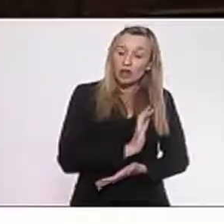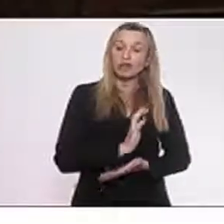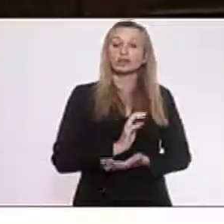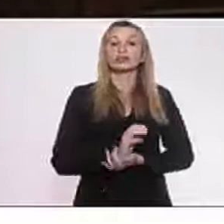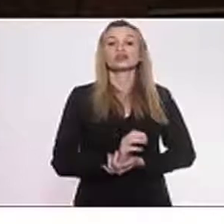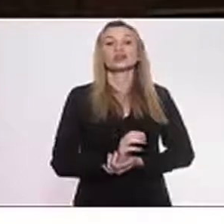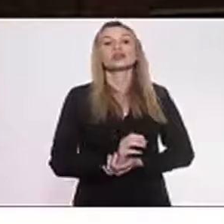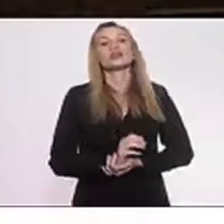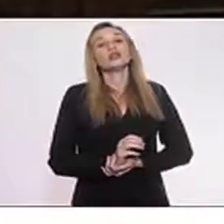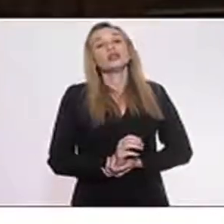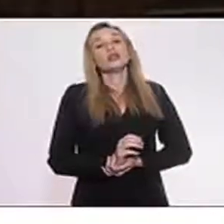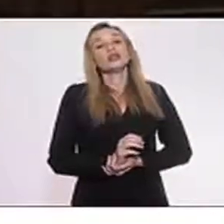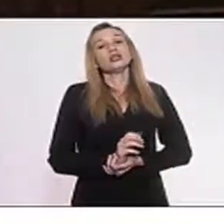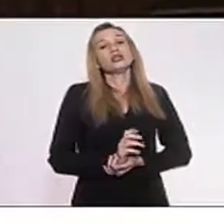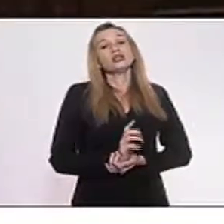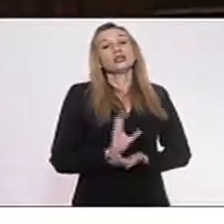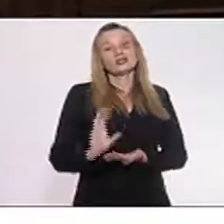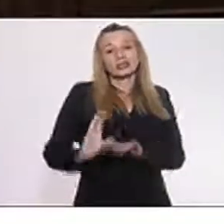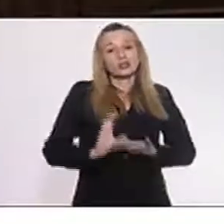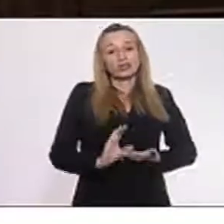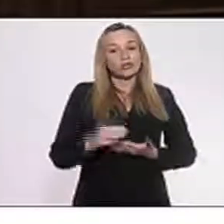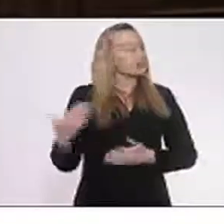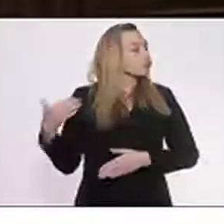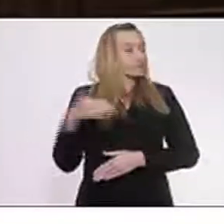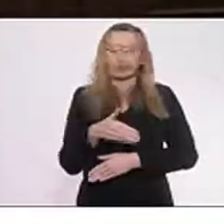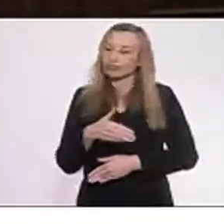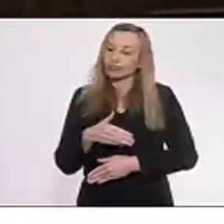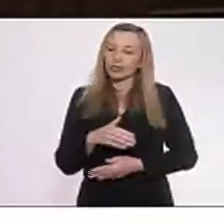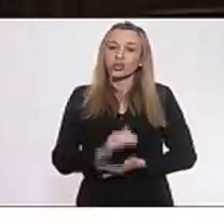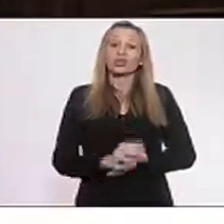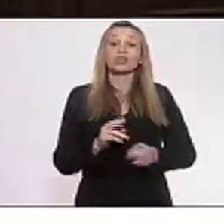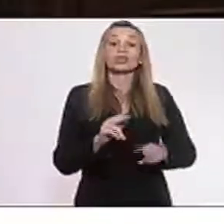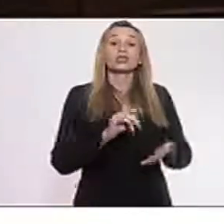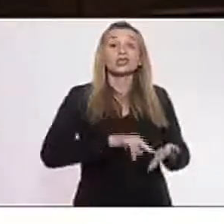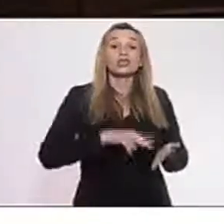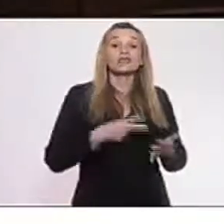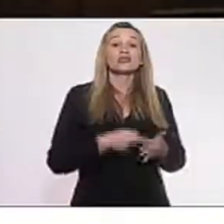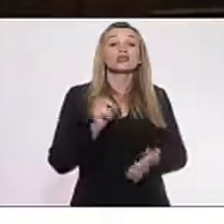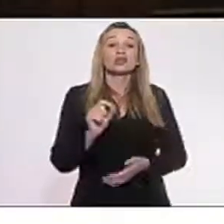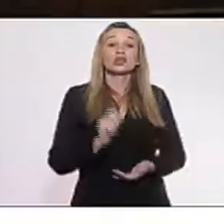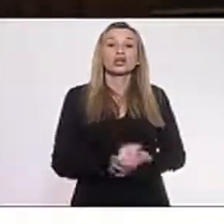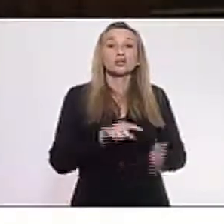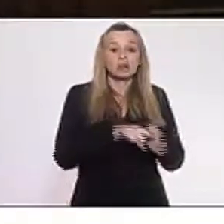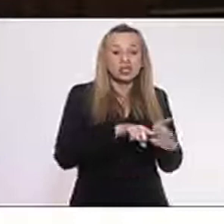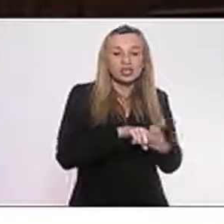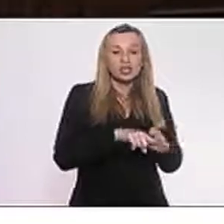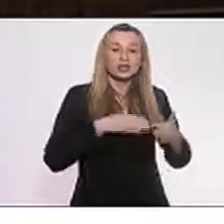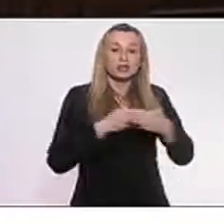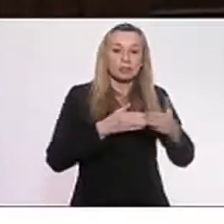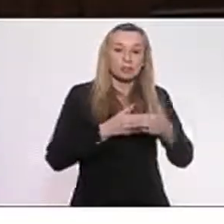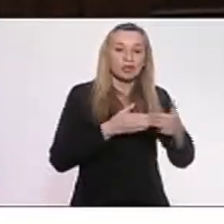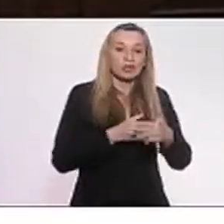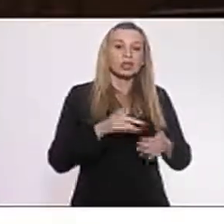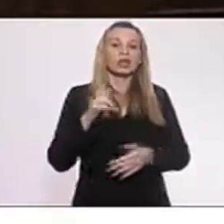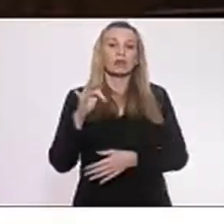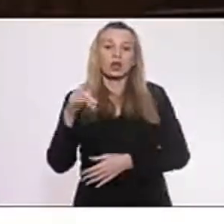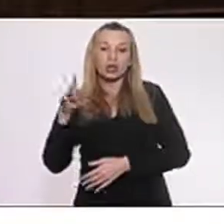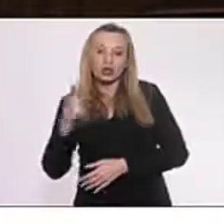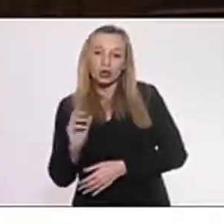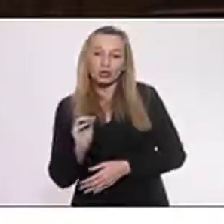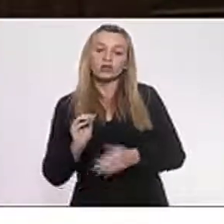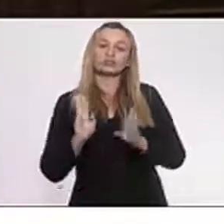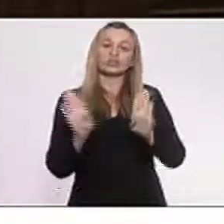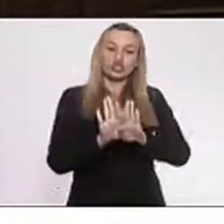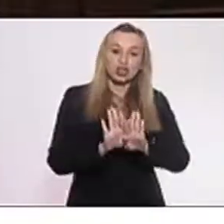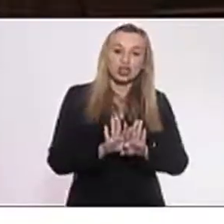concessão homologada, mas os recursos não chegam. Isso significa pesquisas que podem ser interrompidas, laboratórios que podem ser